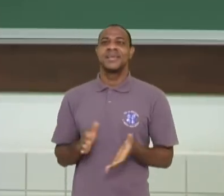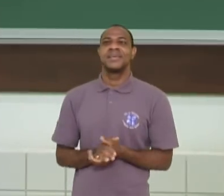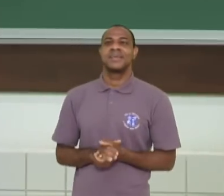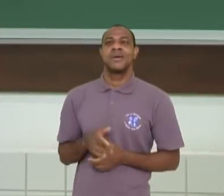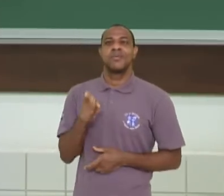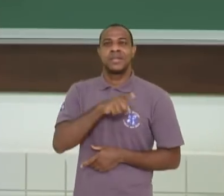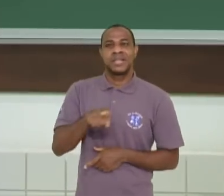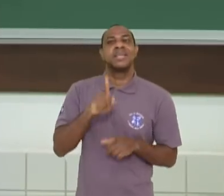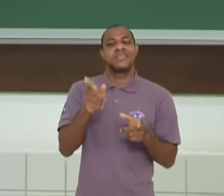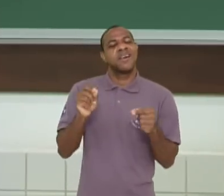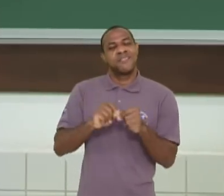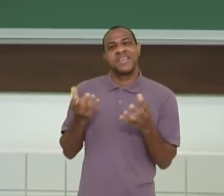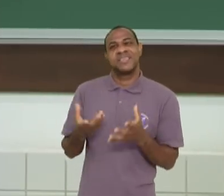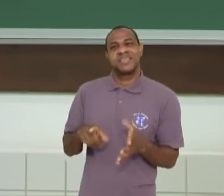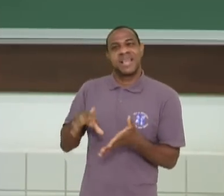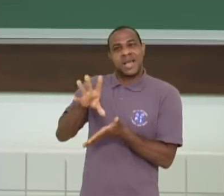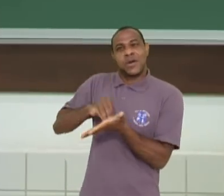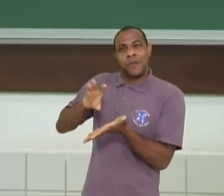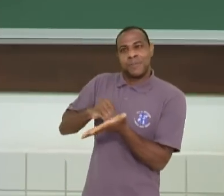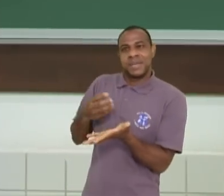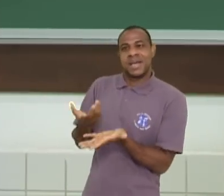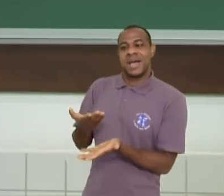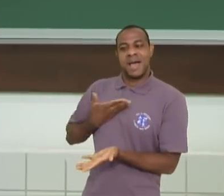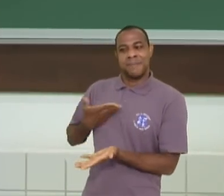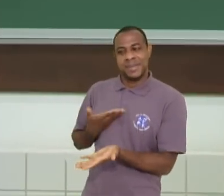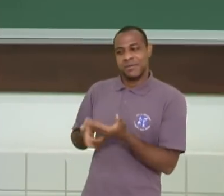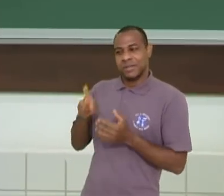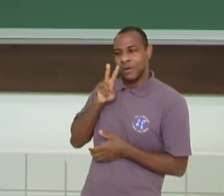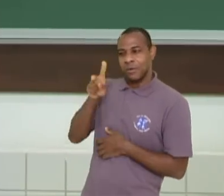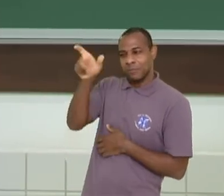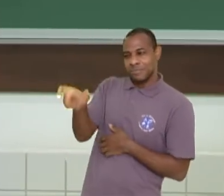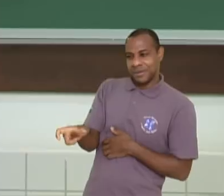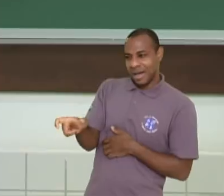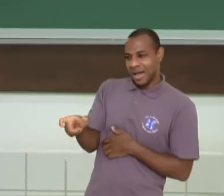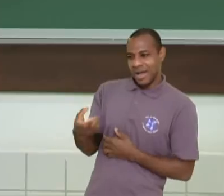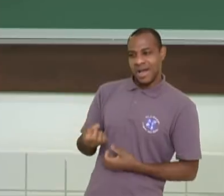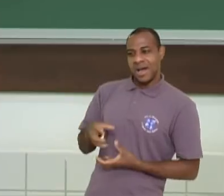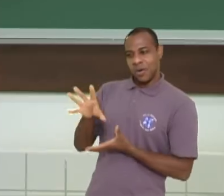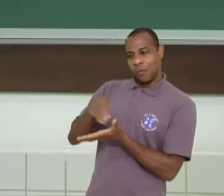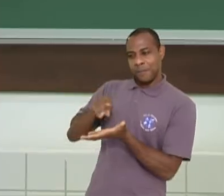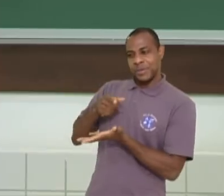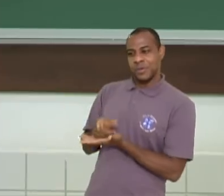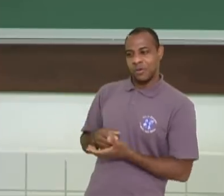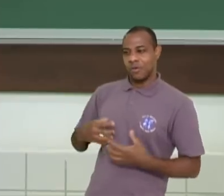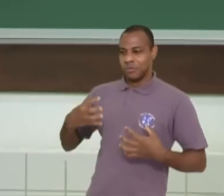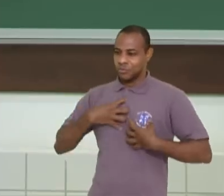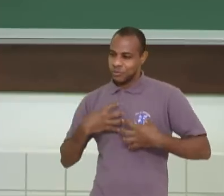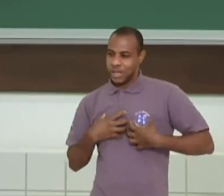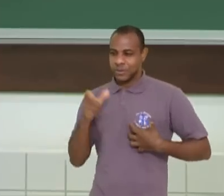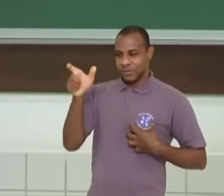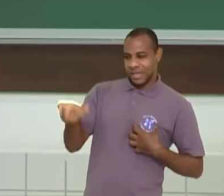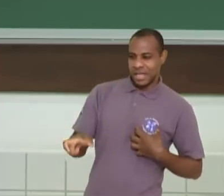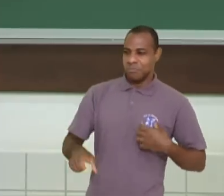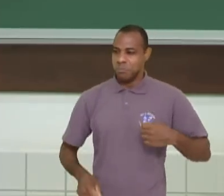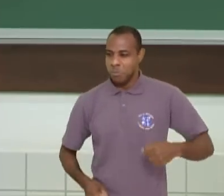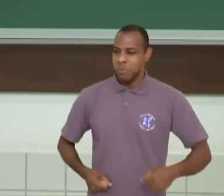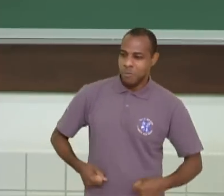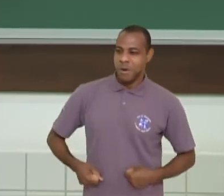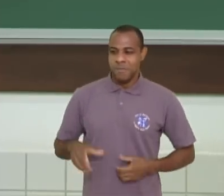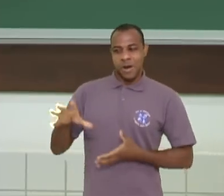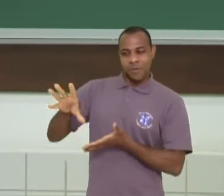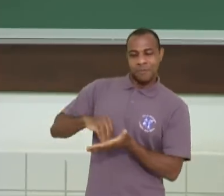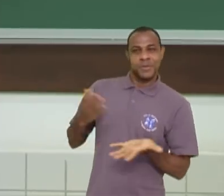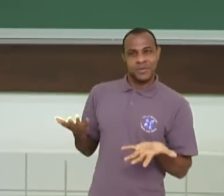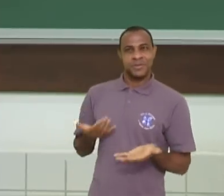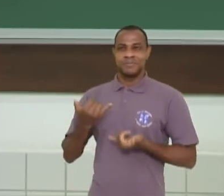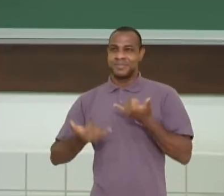do contexto do jogo da imitação, né? Então imitar, se passar por alguém, entra tudo dentro do contexto, né? Então também fica aí lembrando, né,